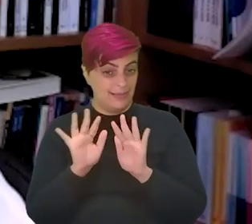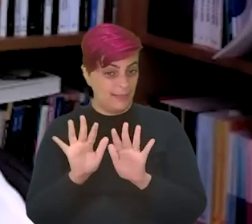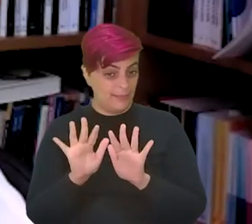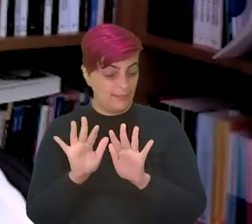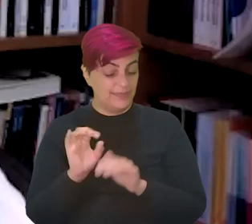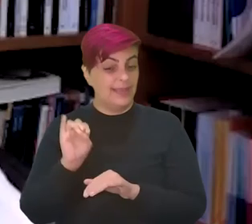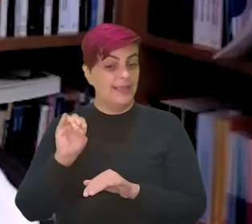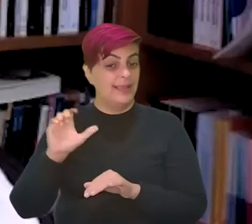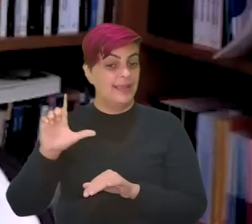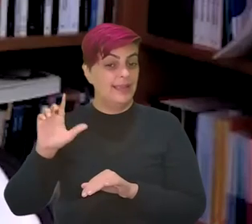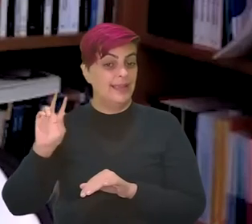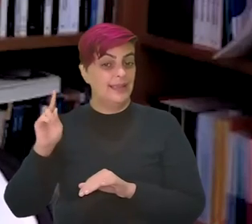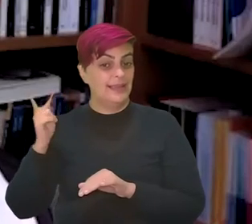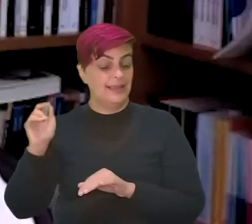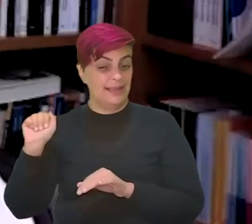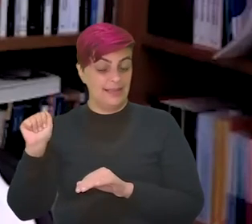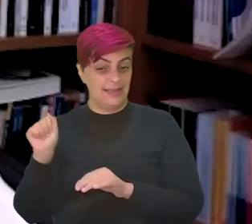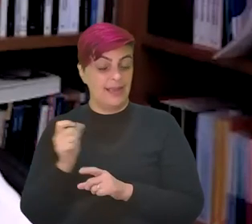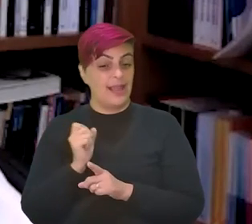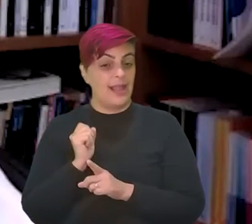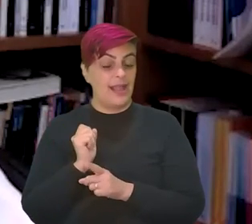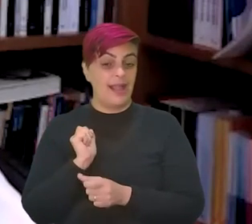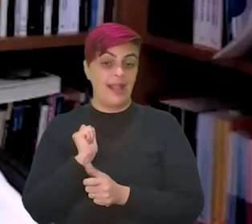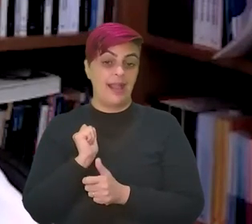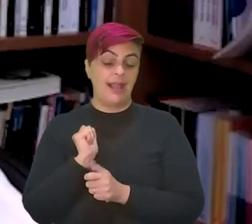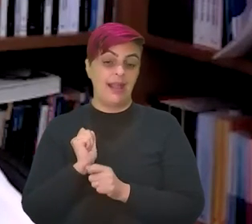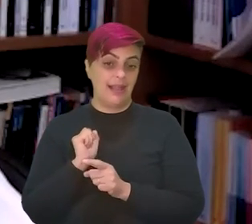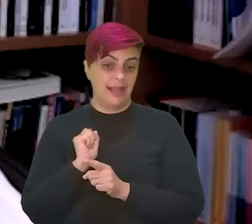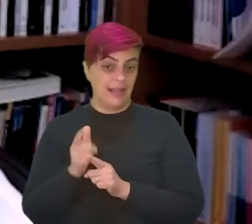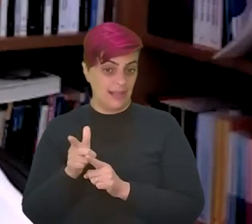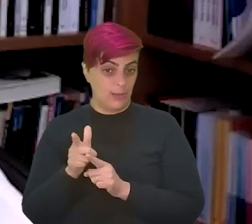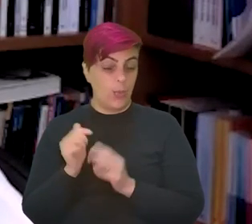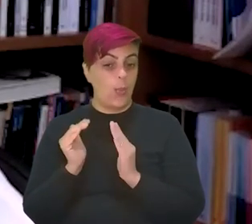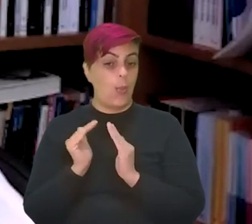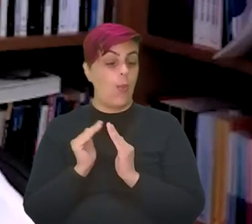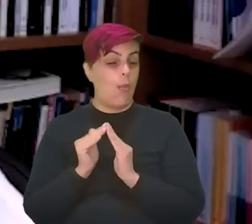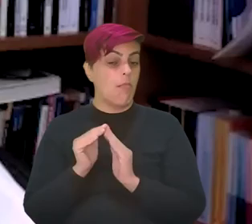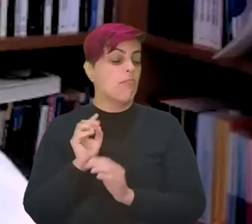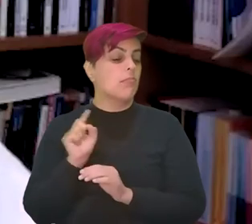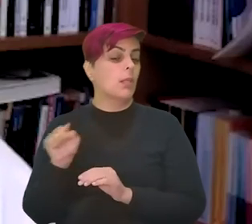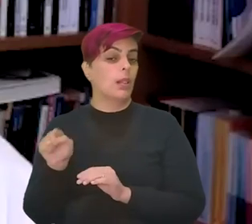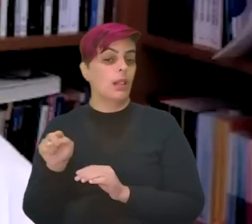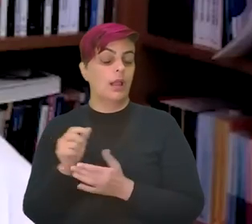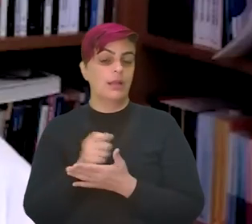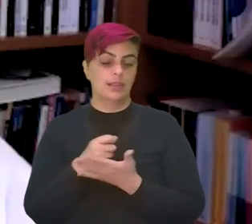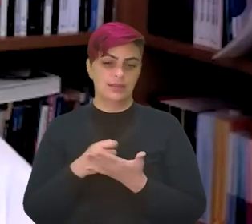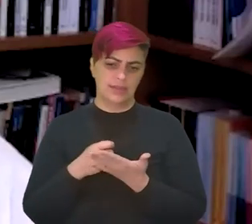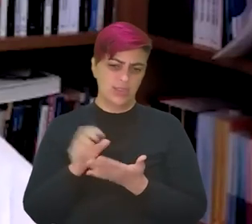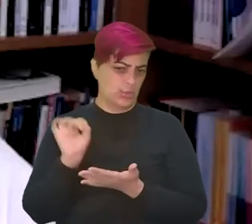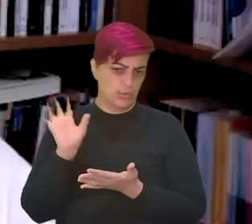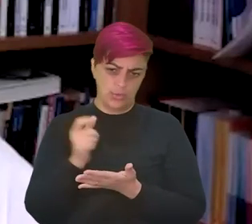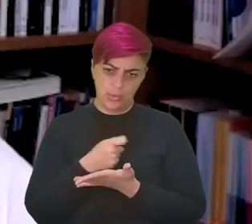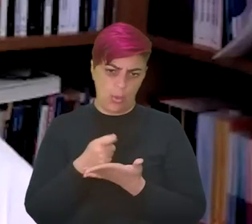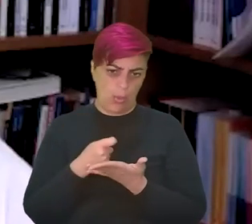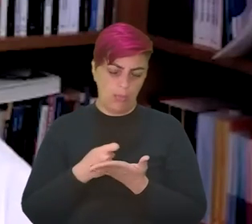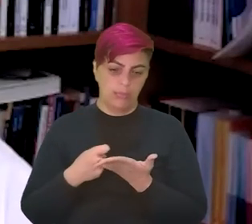nas Ilhas Canárias, alugou uma casa e ficou e escrevia lá. E não